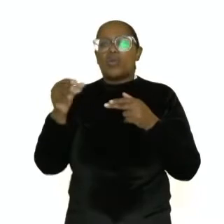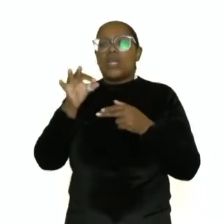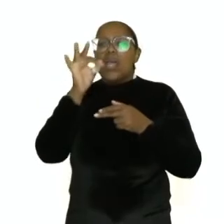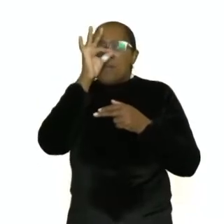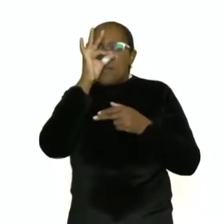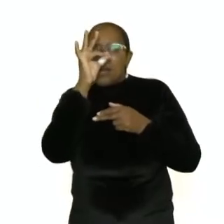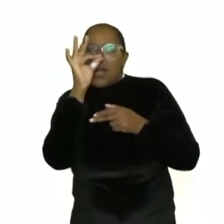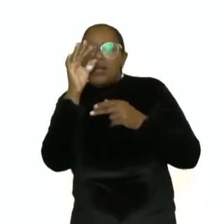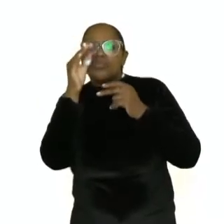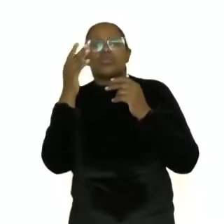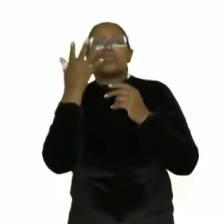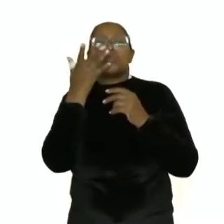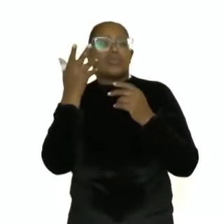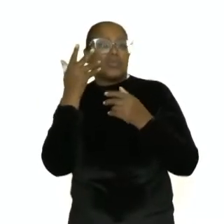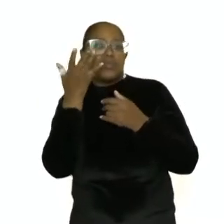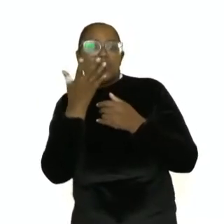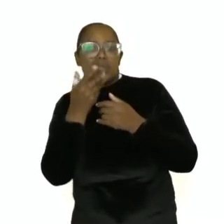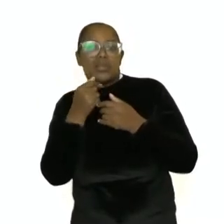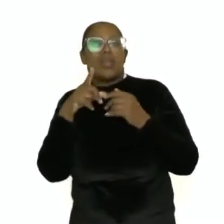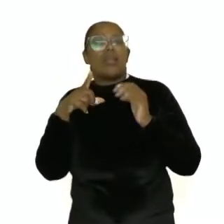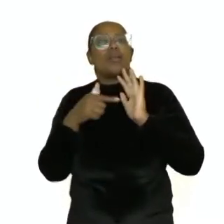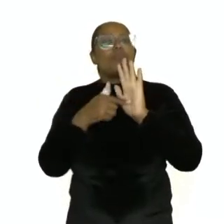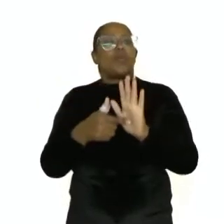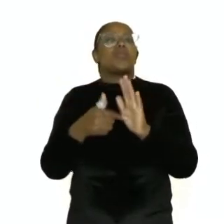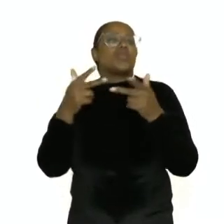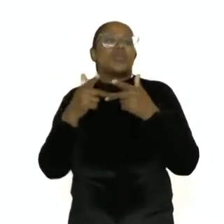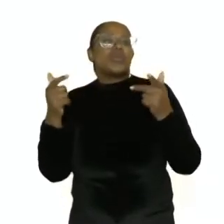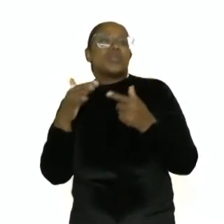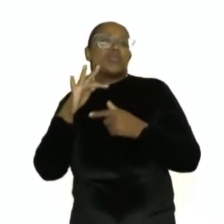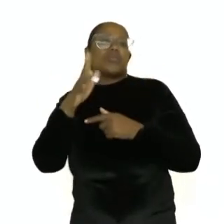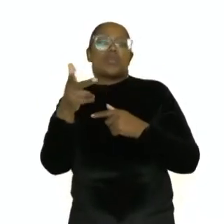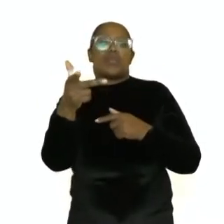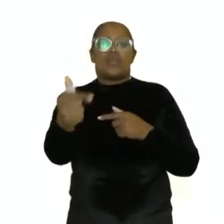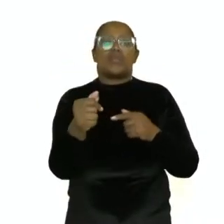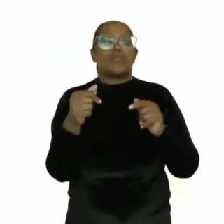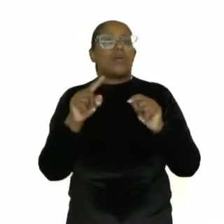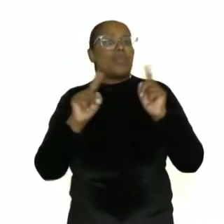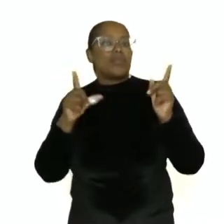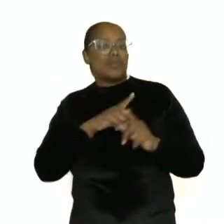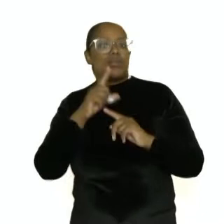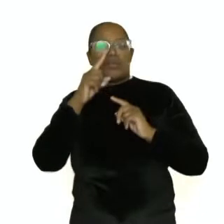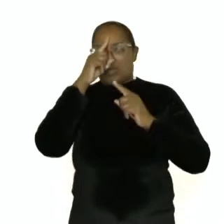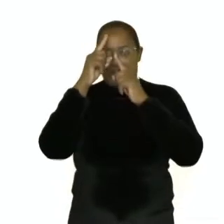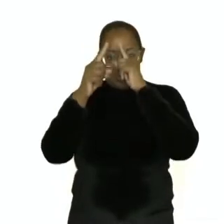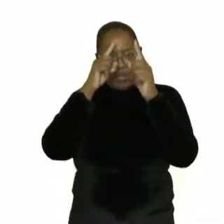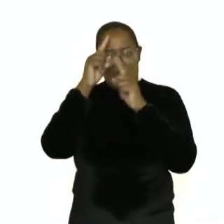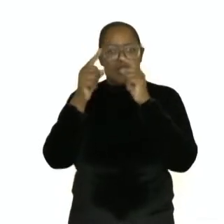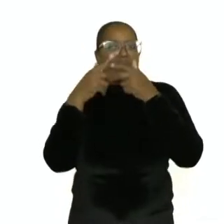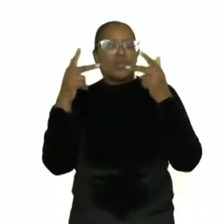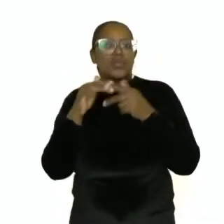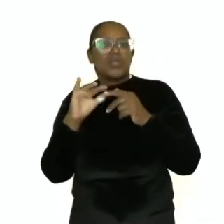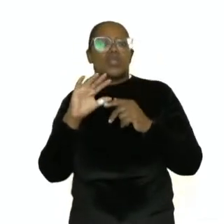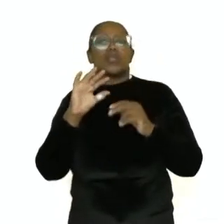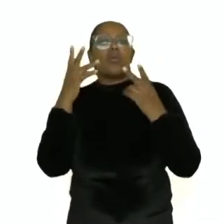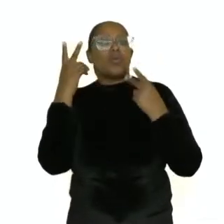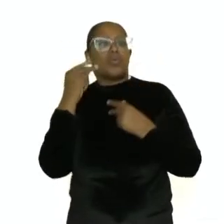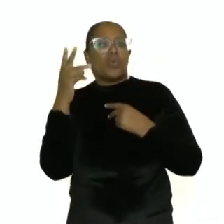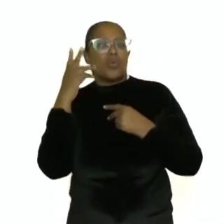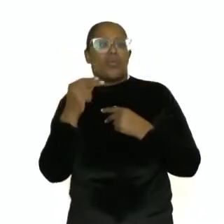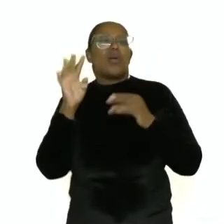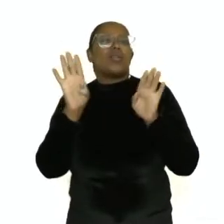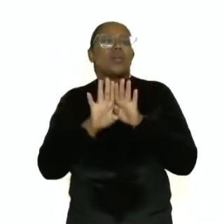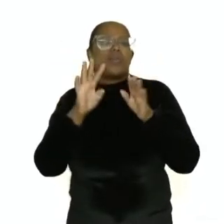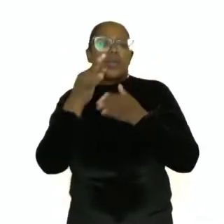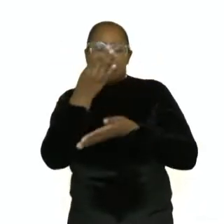maravilhoso, ele apresenta elementos mágicos ou fantásticos, mas que dão a ideia de que fazem parte da normalidade, como no trecho lido